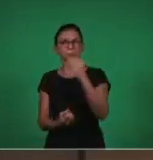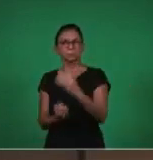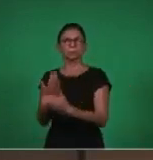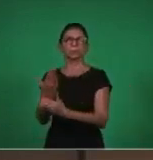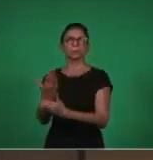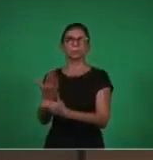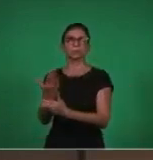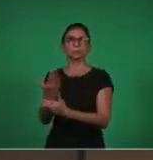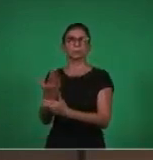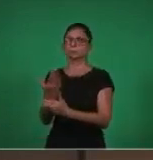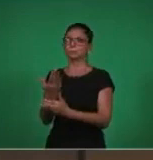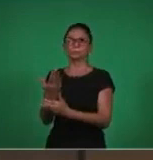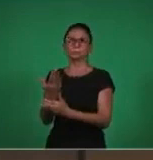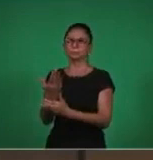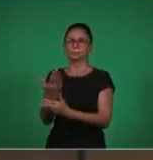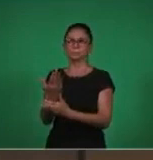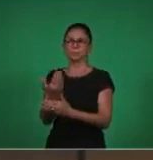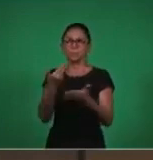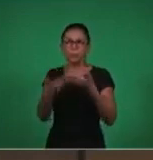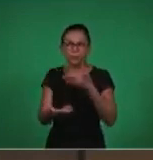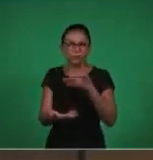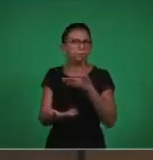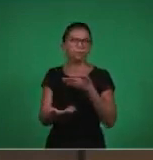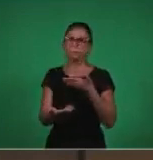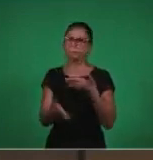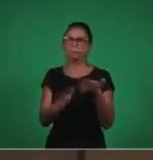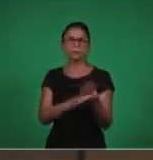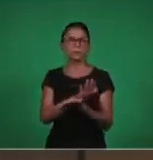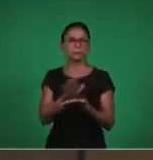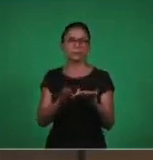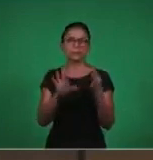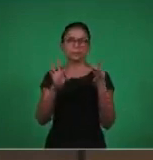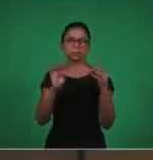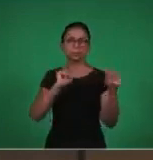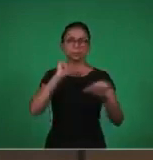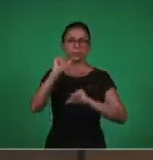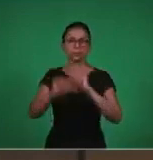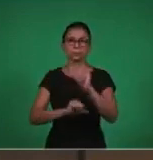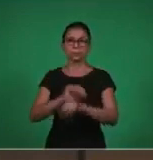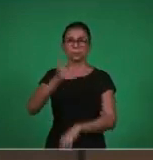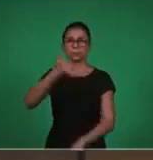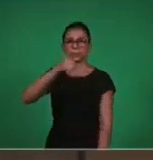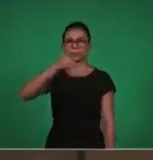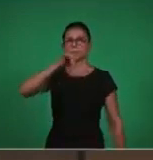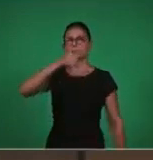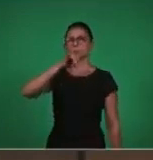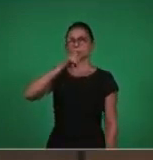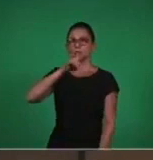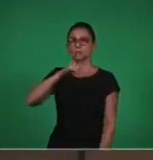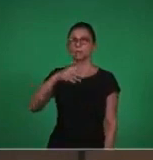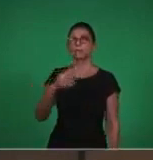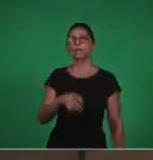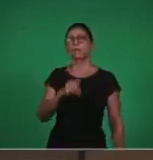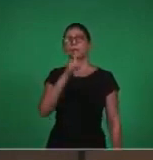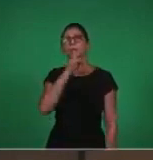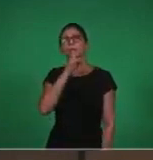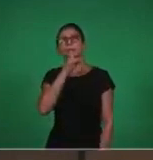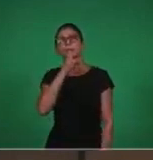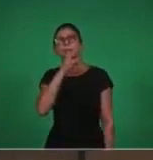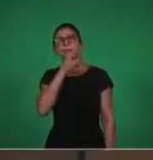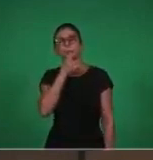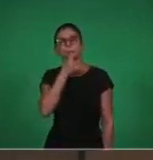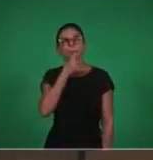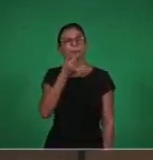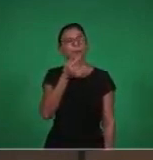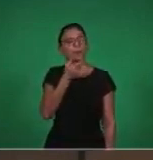Porque tudo se transforma em energia. Quando eu falo aqui, o som está saindo